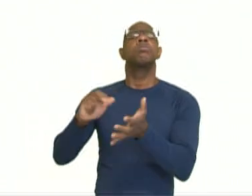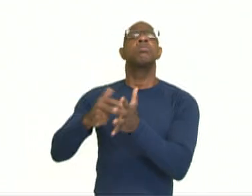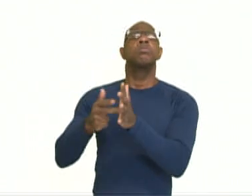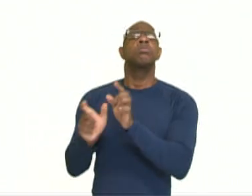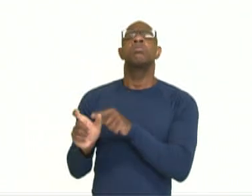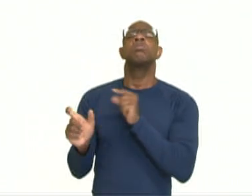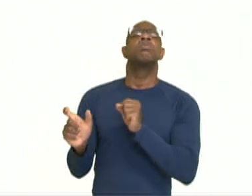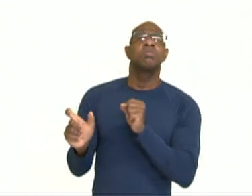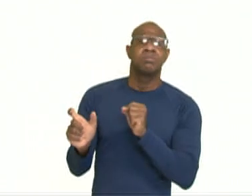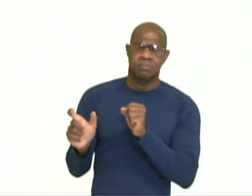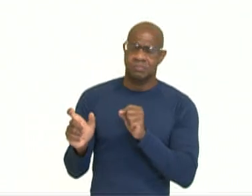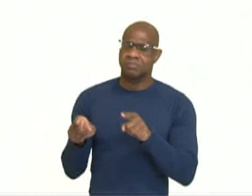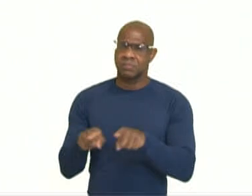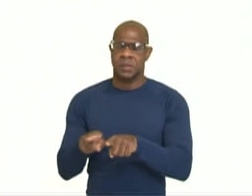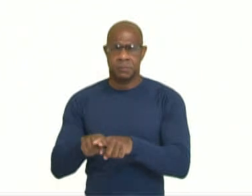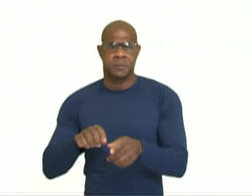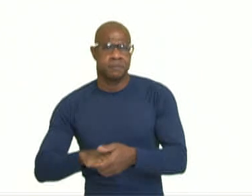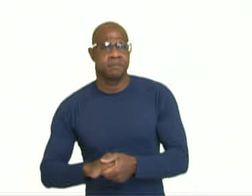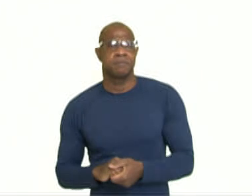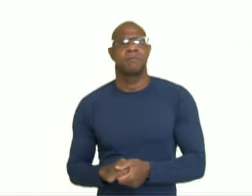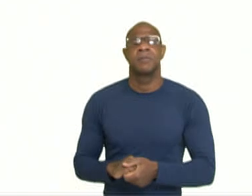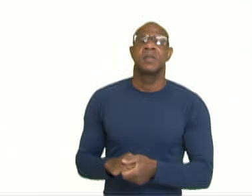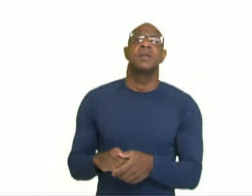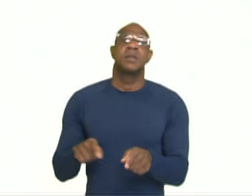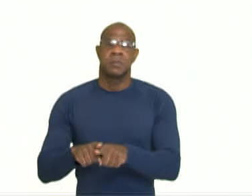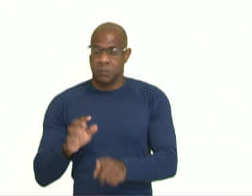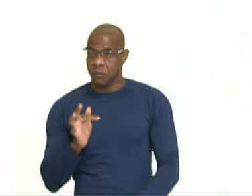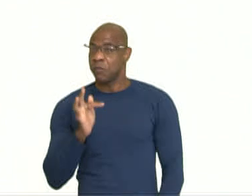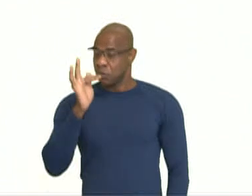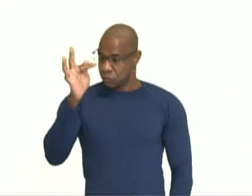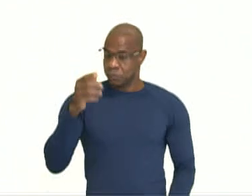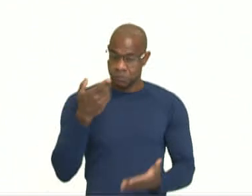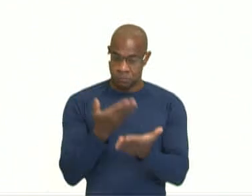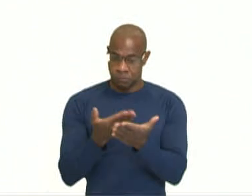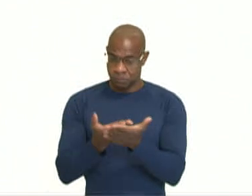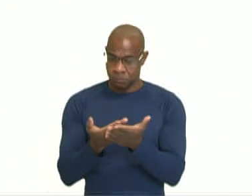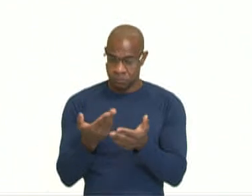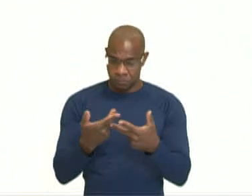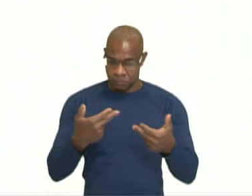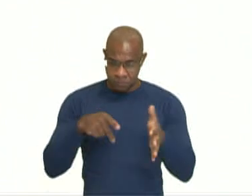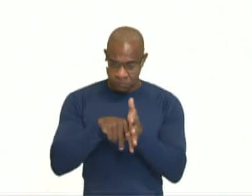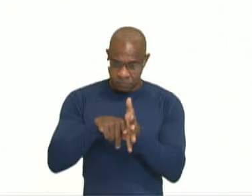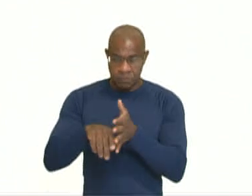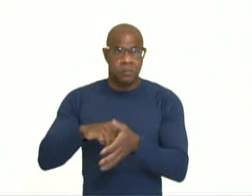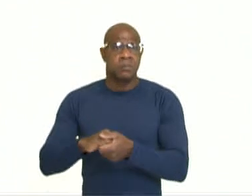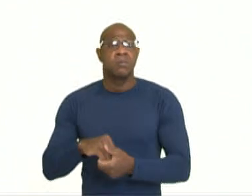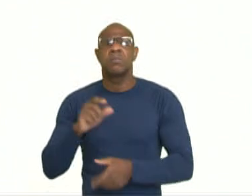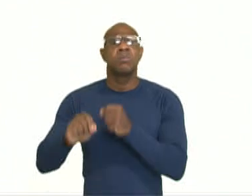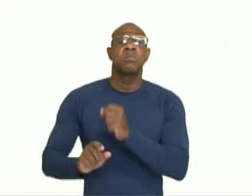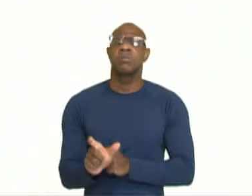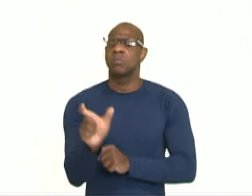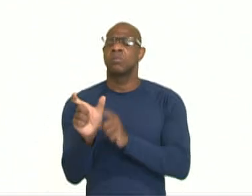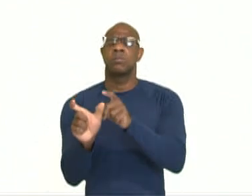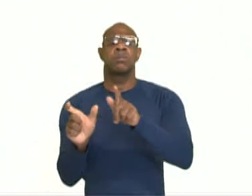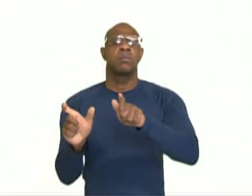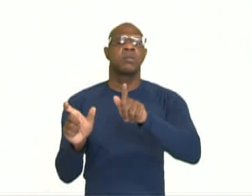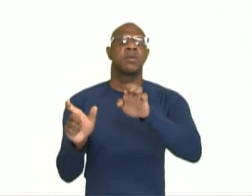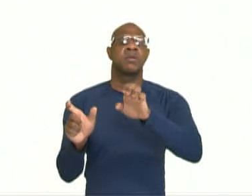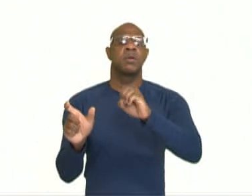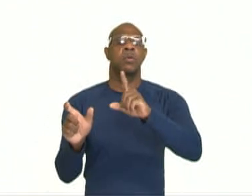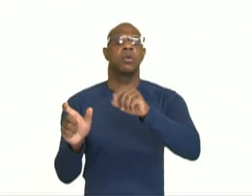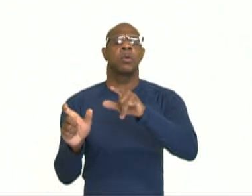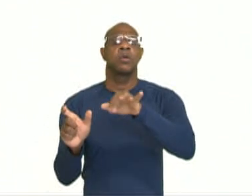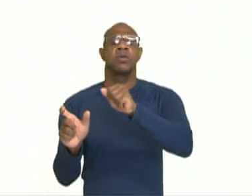uma nova profissão até a ser vista para o futuro. Agora vamos entender primeiramente o que é geologia, que